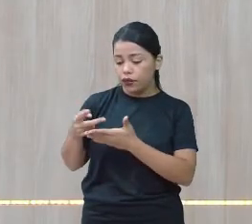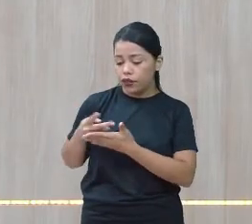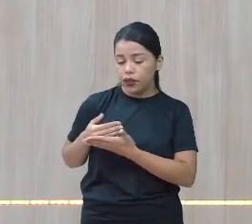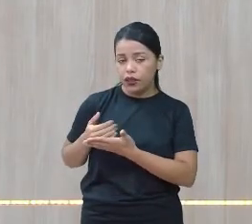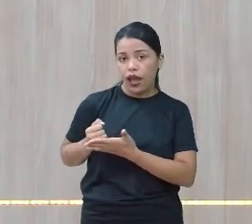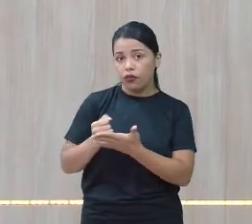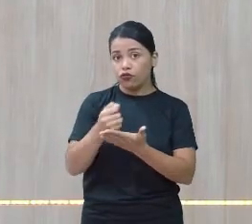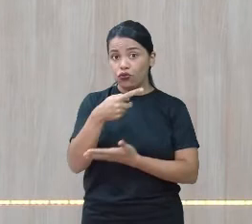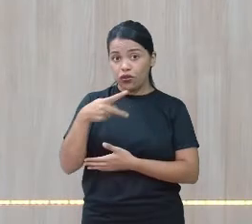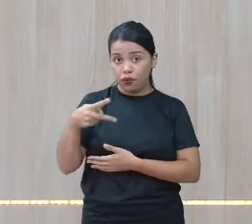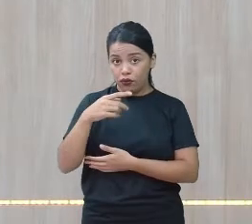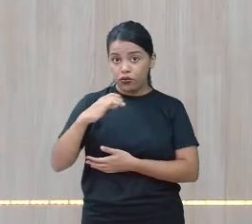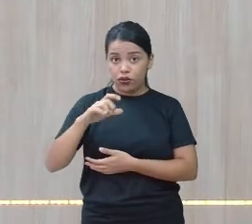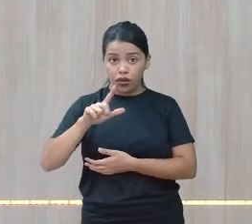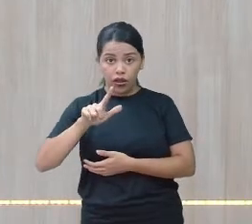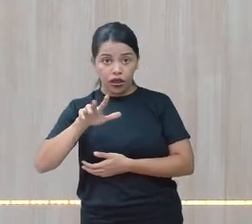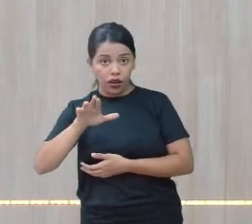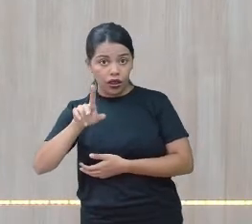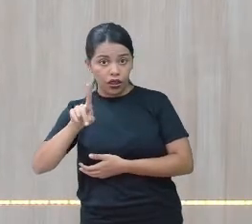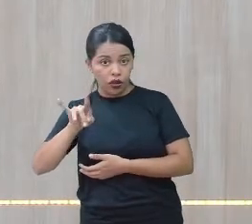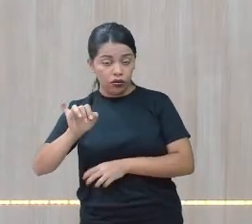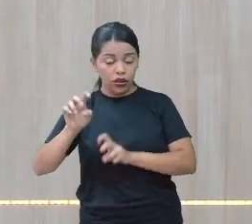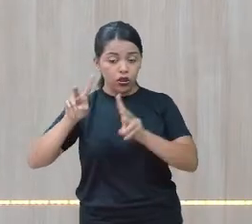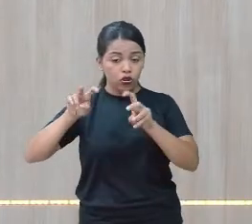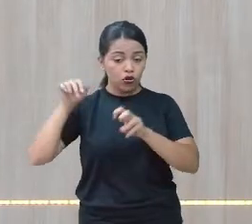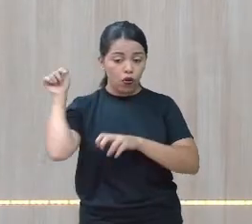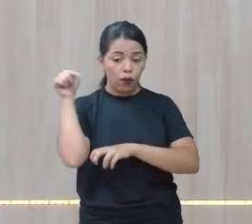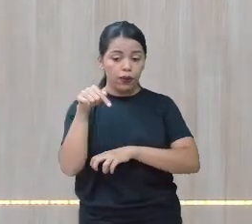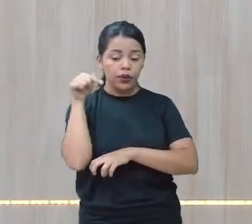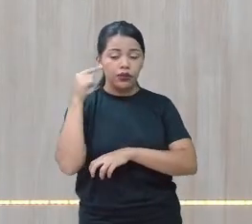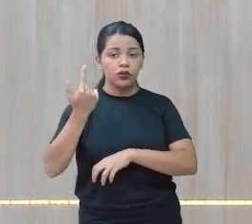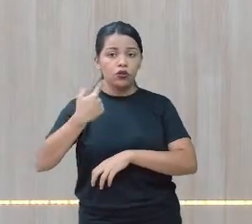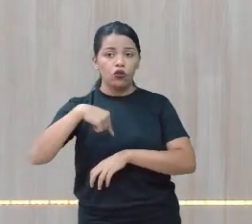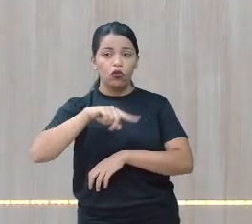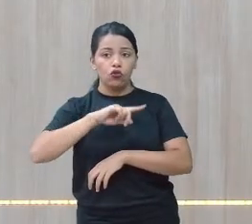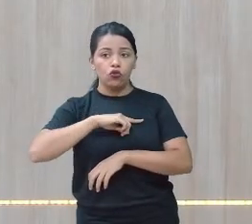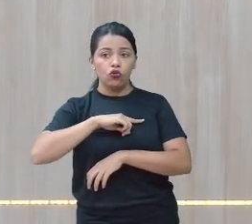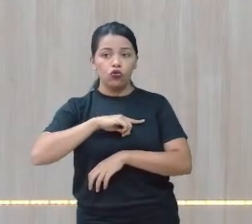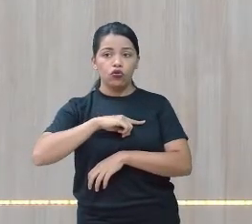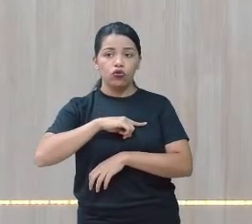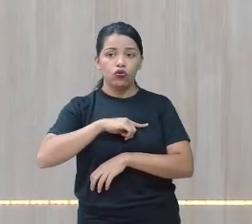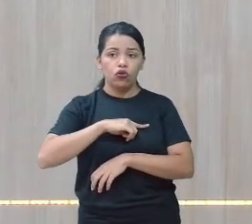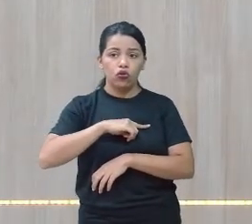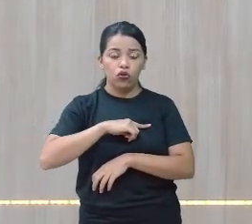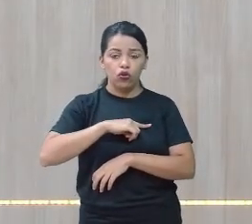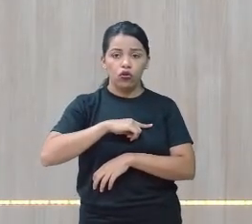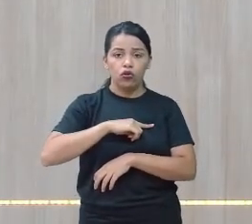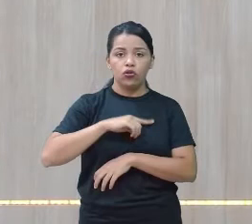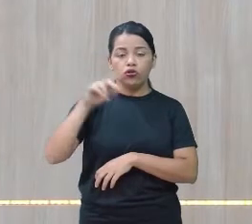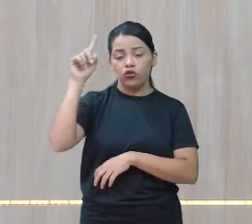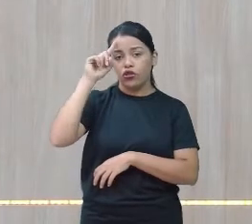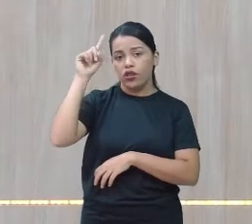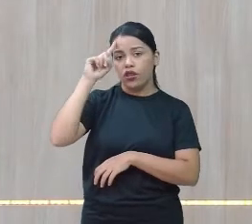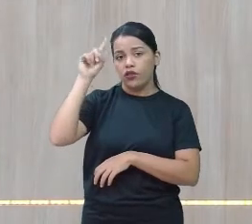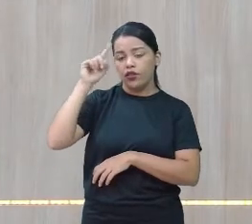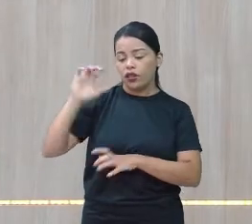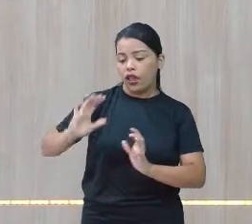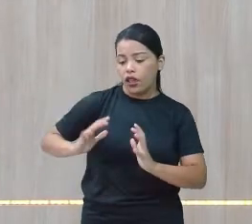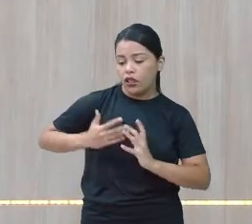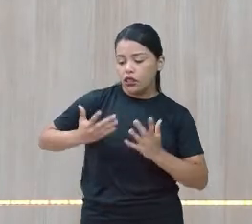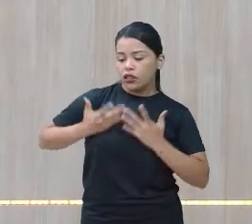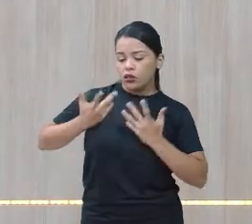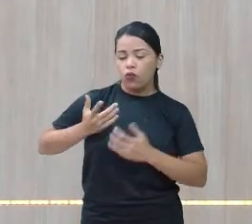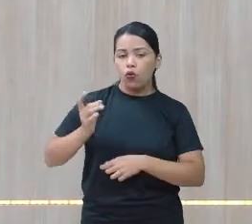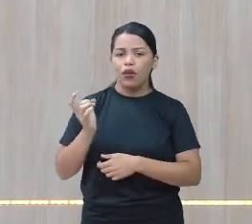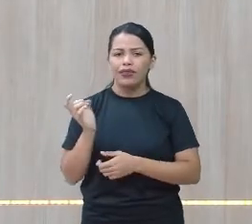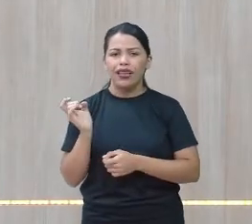ação. Né? O que a gente pode dizer, Cláudia, em relação aos nossos, nosso dia a dia, não é? A questão aí, o que